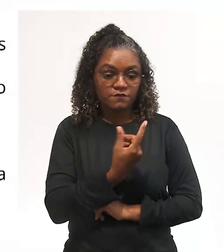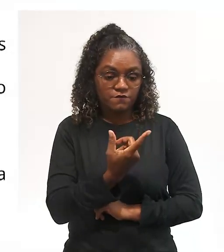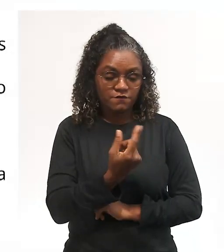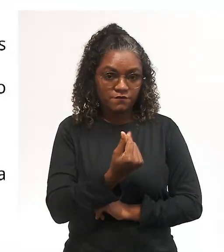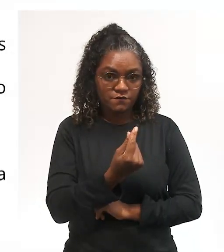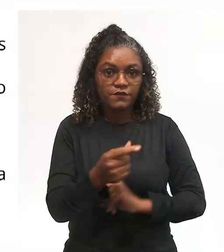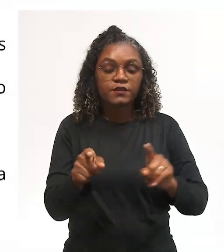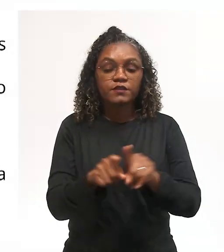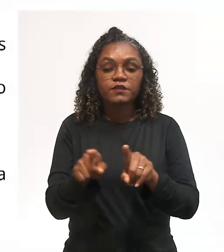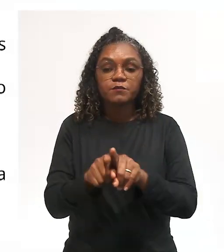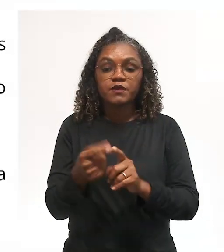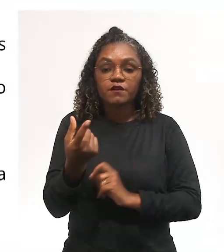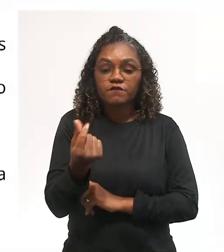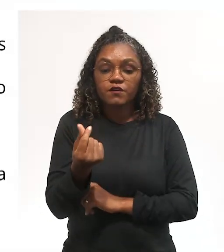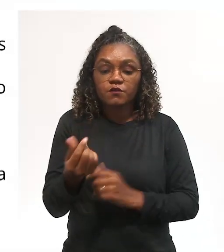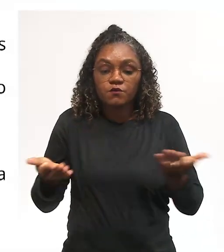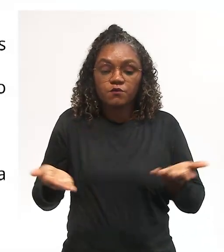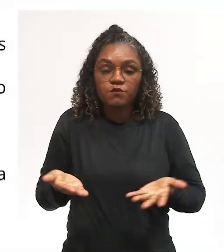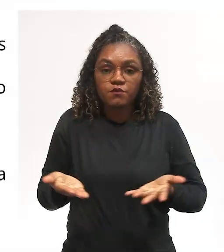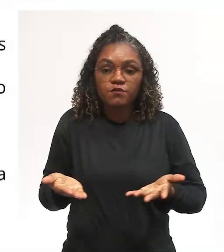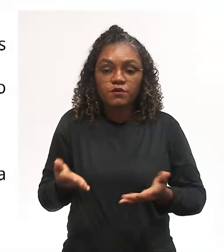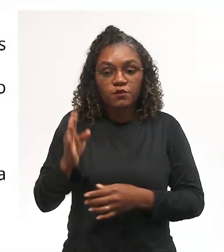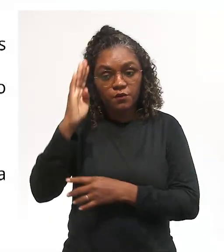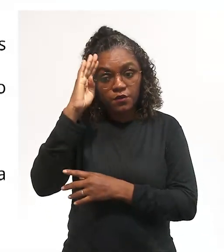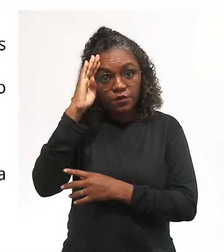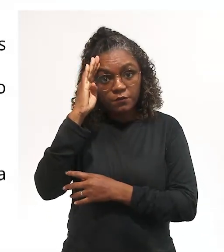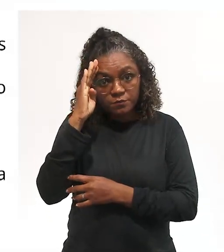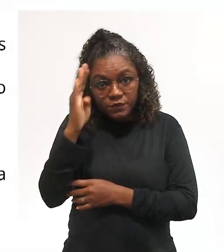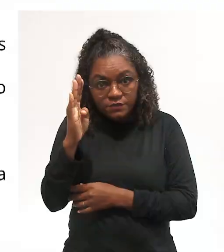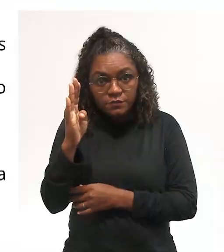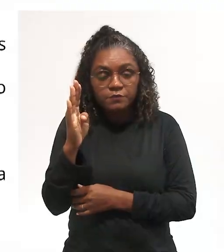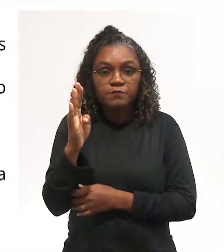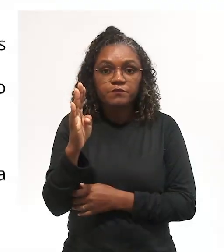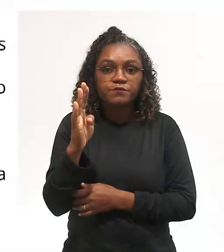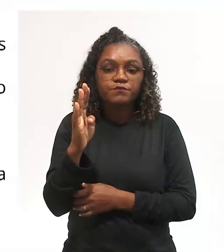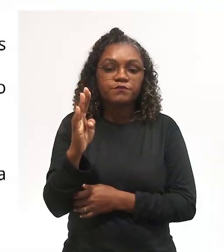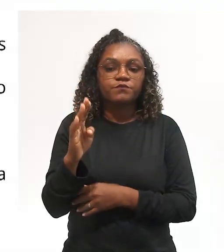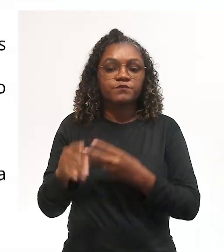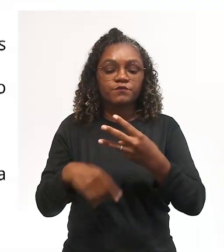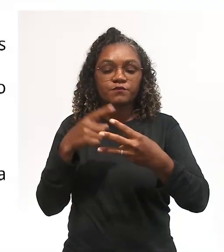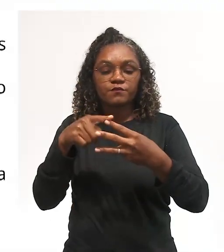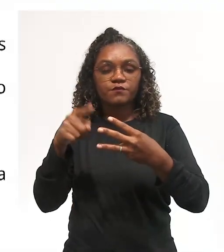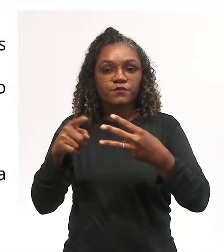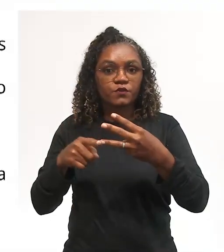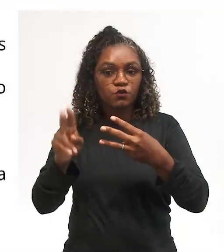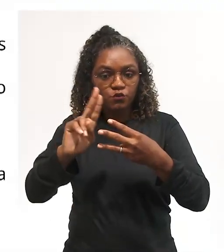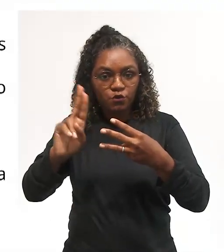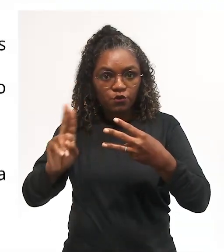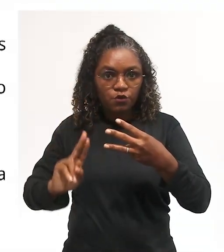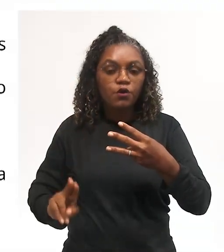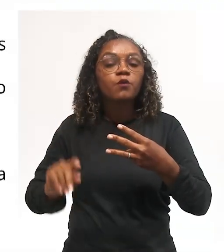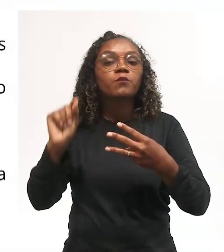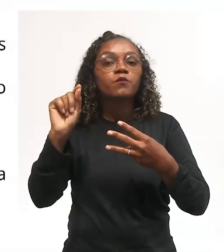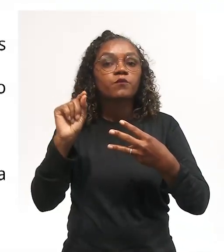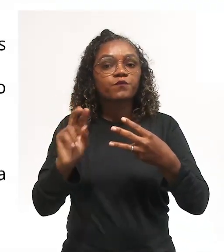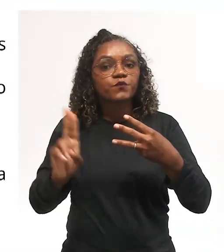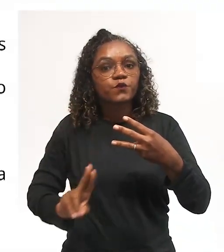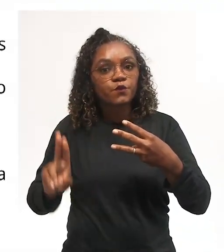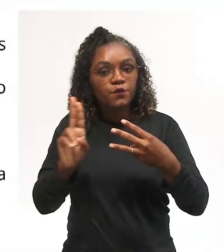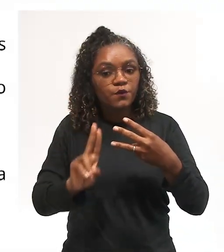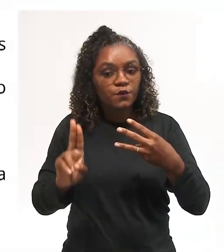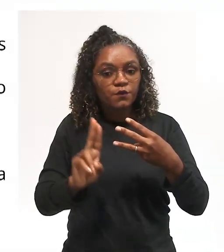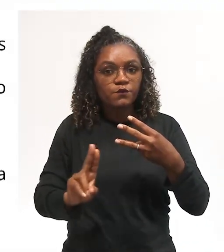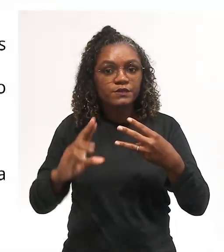valor atual ou principal. Aqui são os três nomes que são utilizados